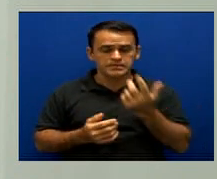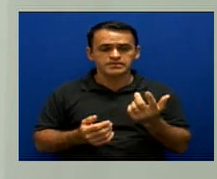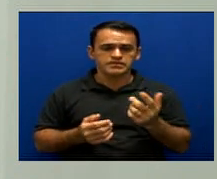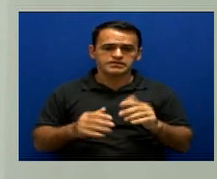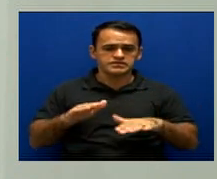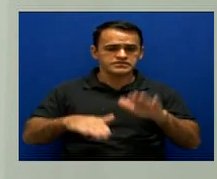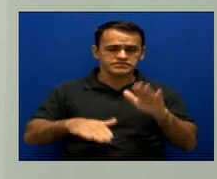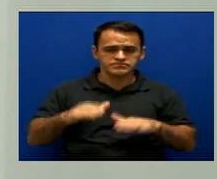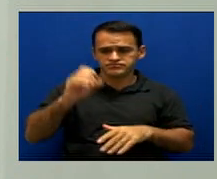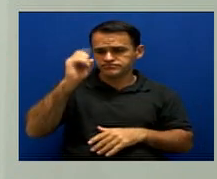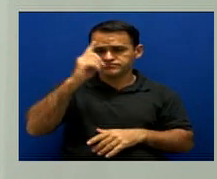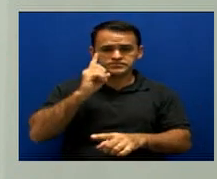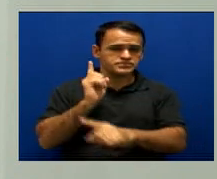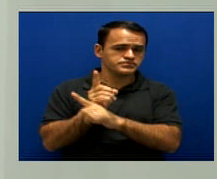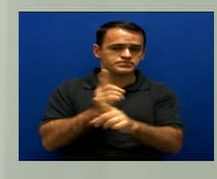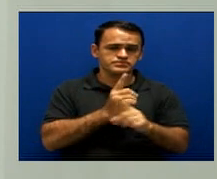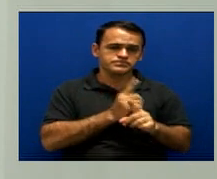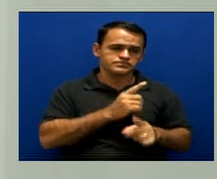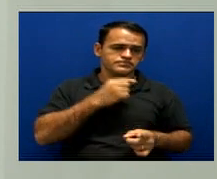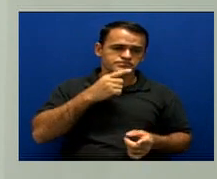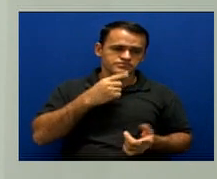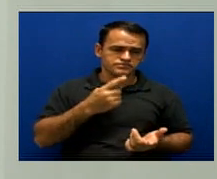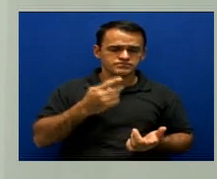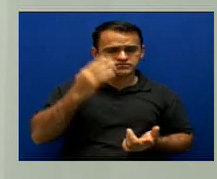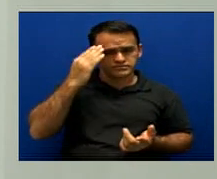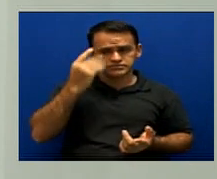entender que está estudando porque